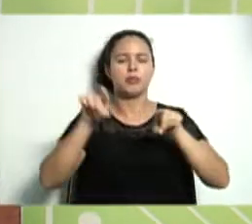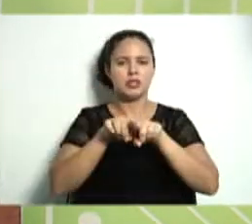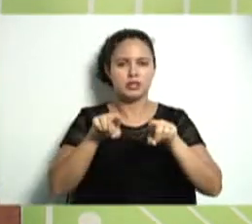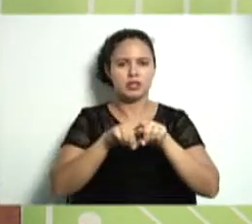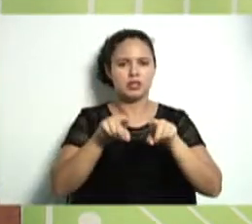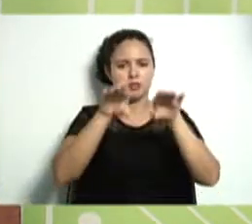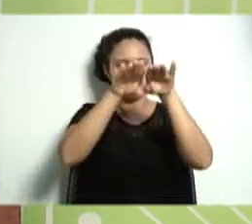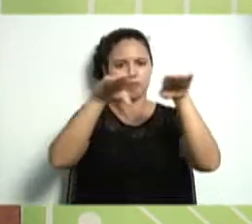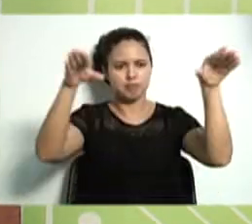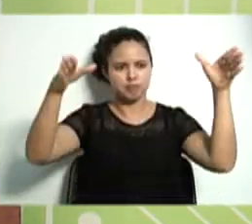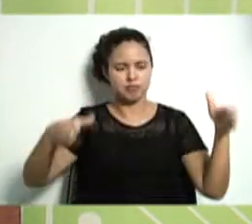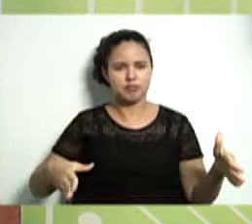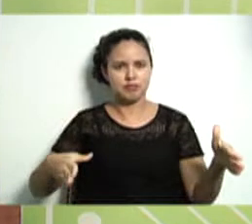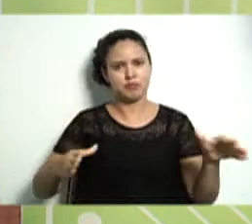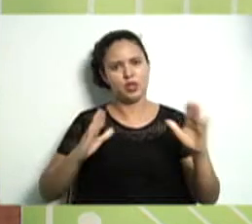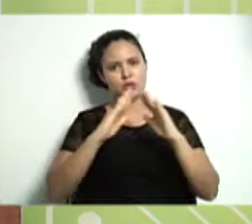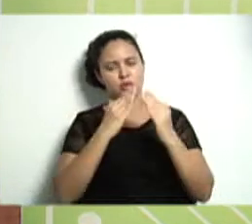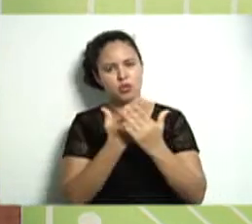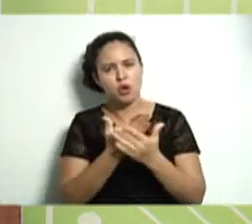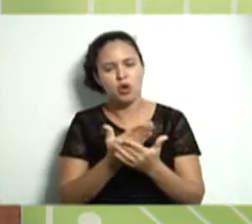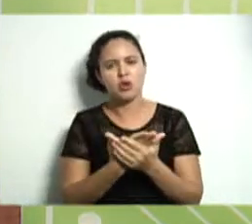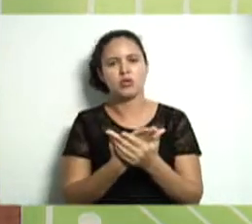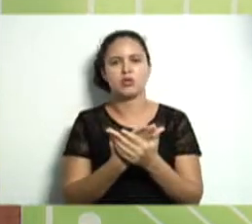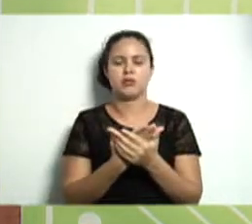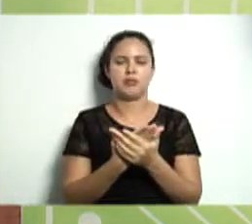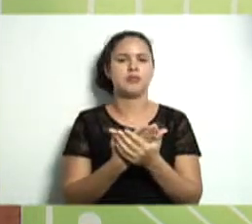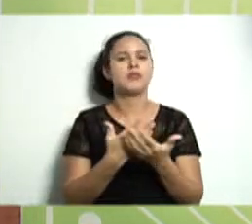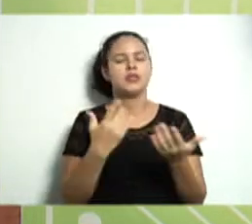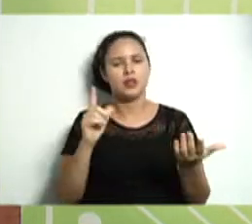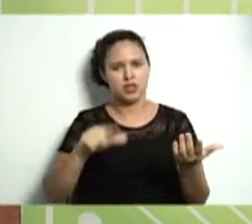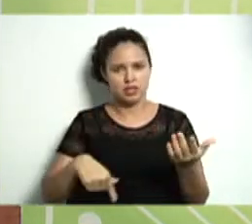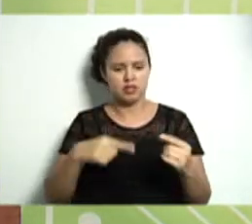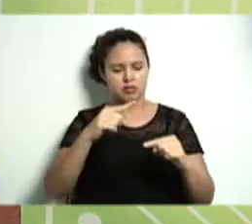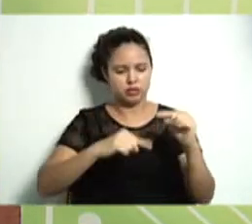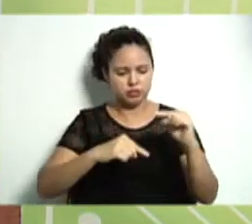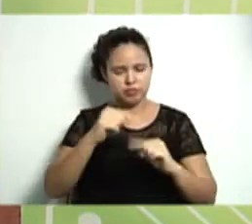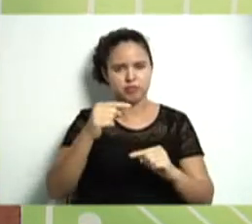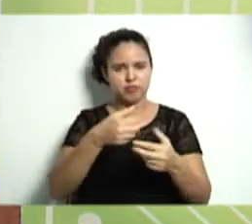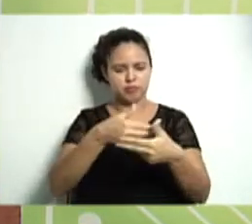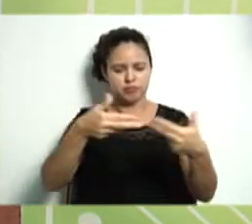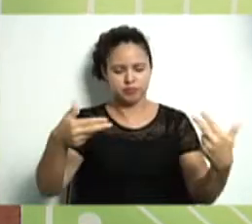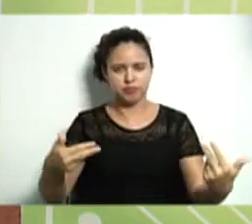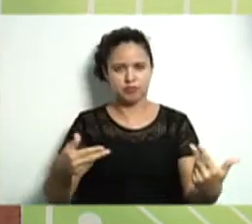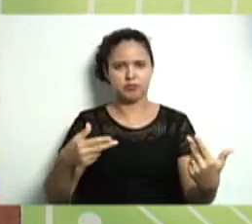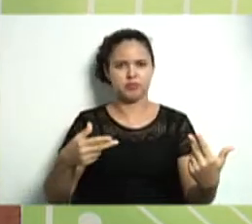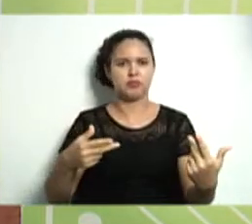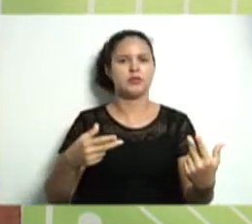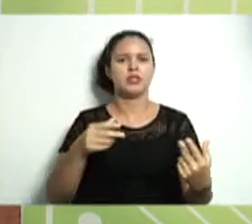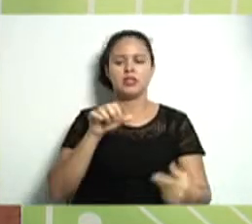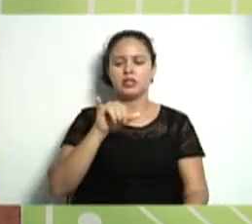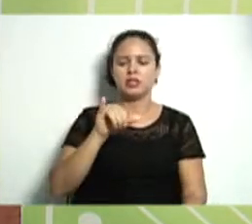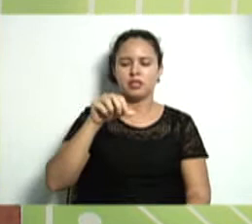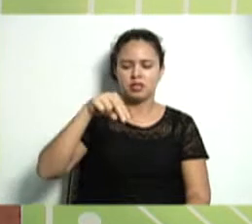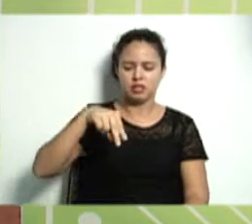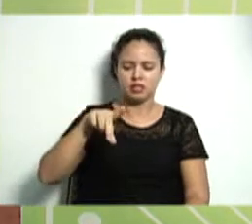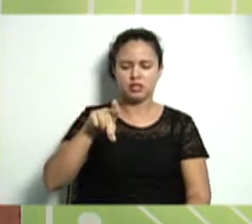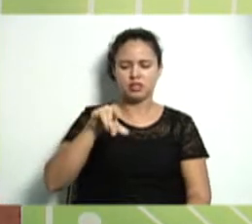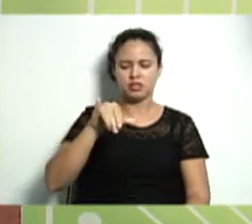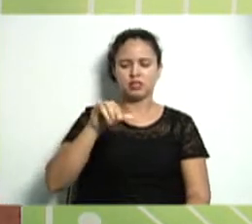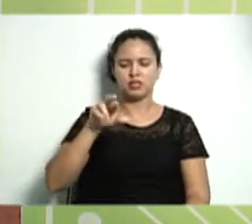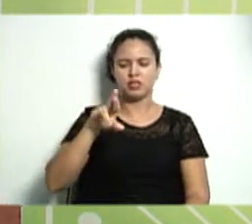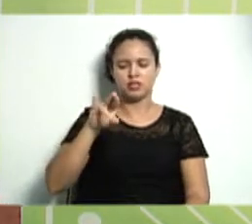esses vão ser os instrumentos de produção indiretos, aqueles instrumentos que de forma indireta